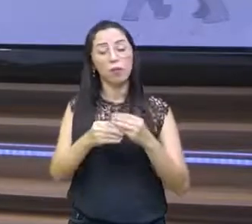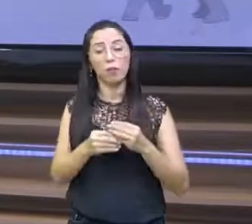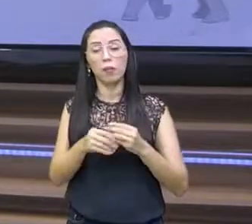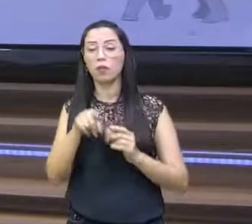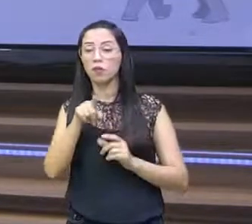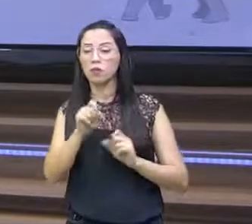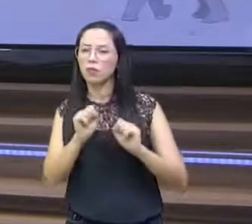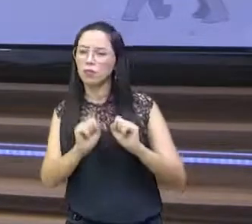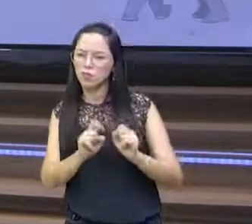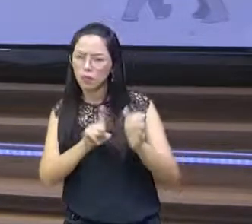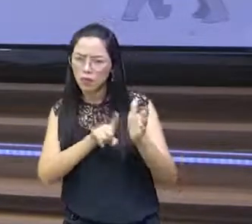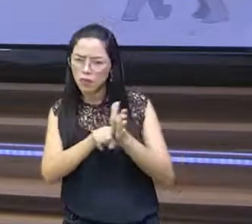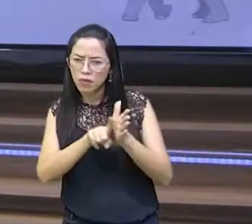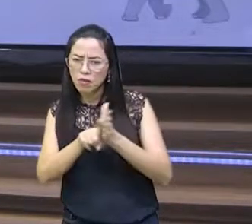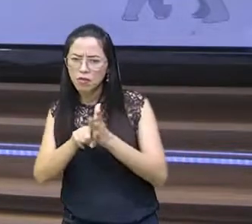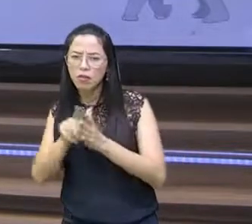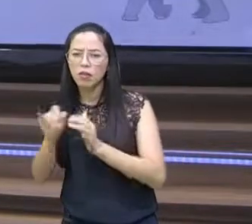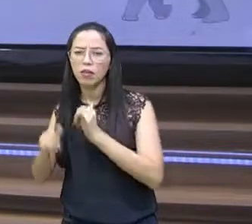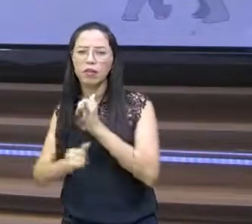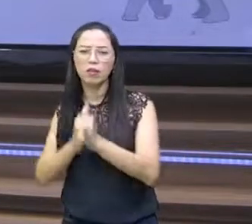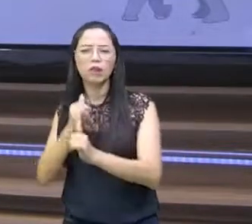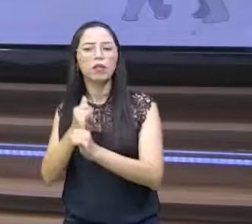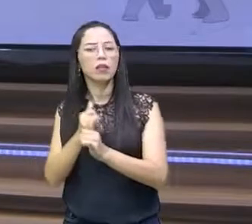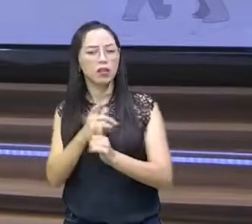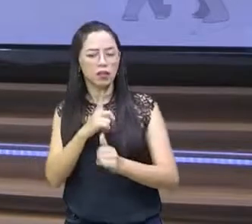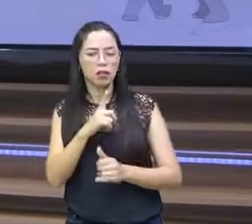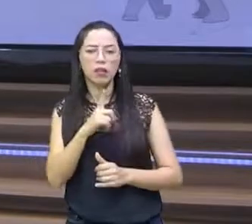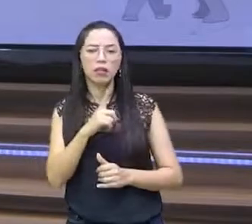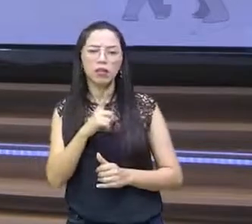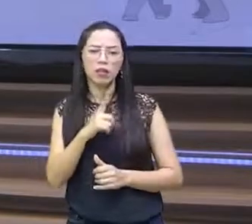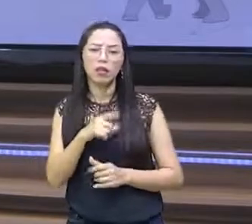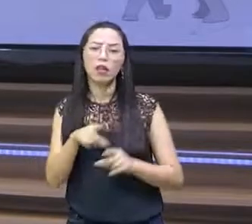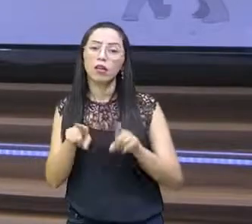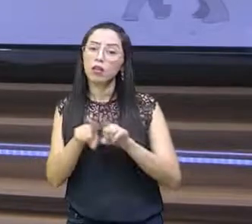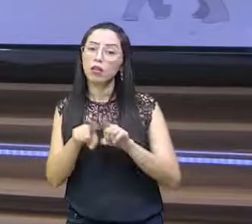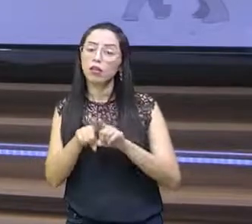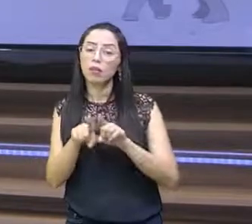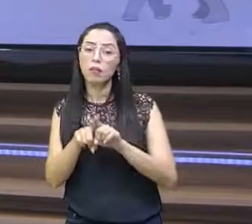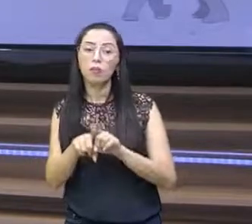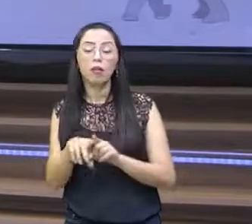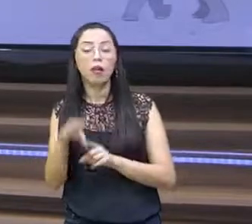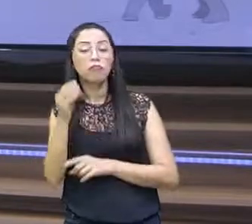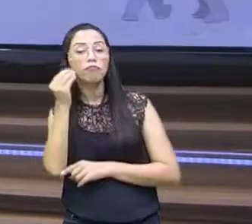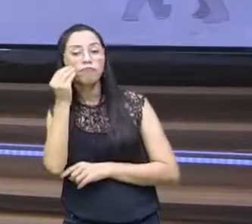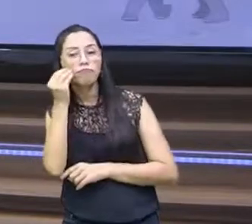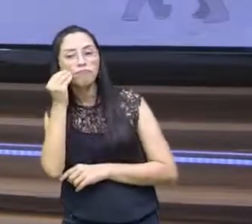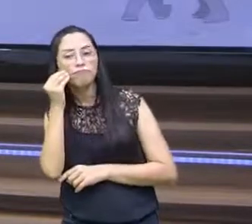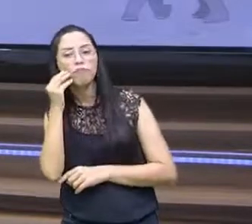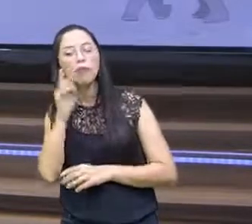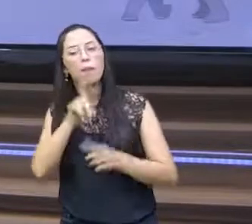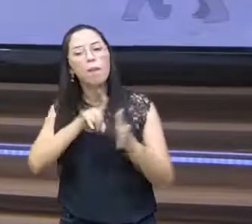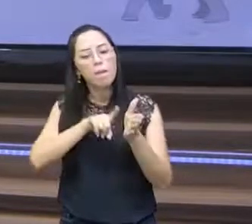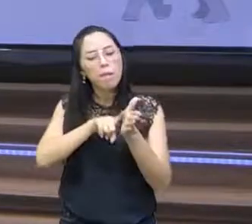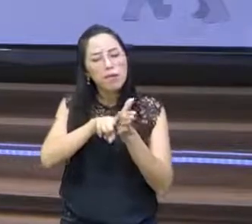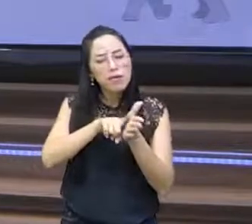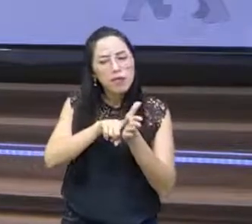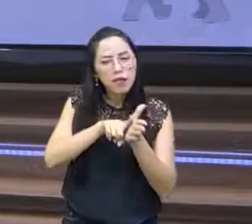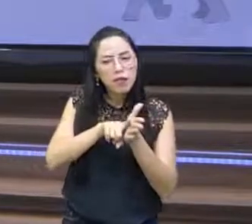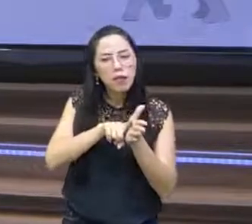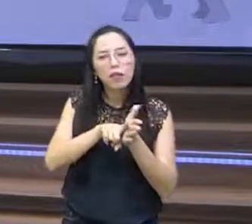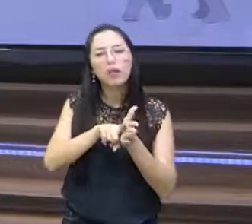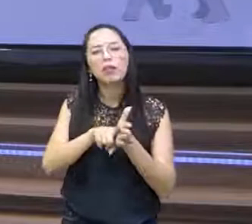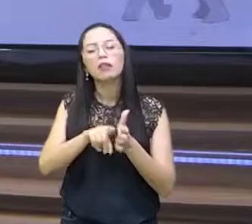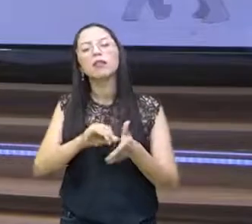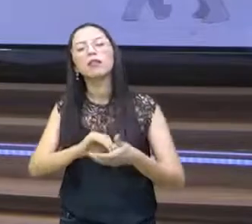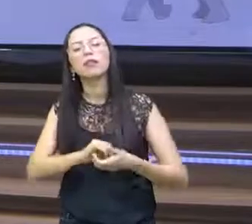pesquisar na internet, né? E acompanhar também através de pesquisas. Vocês podem